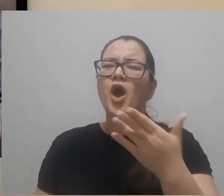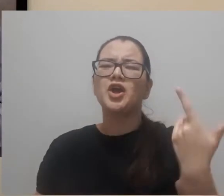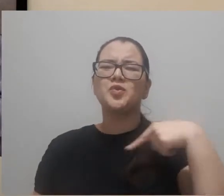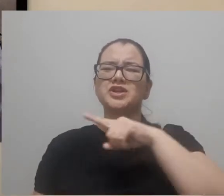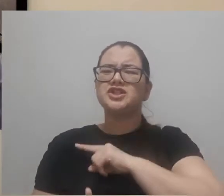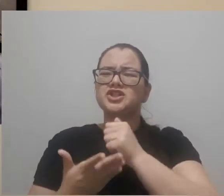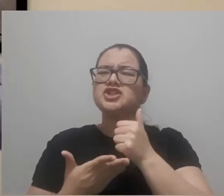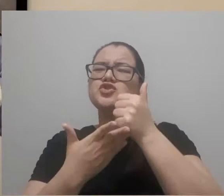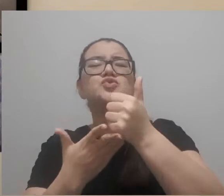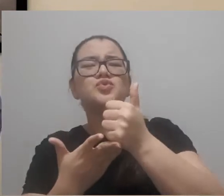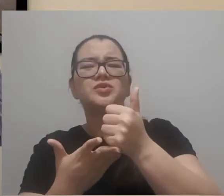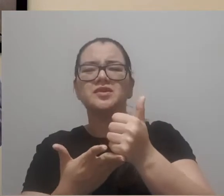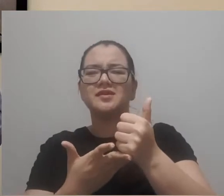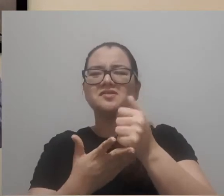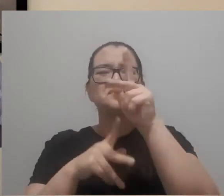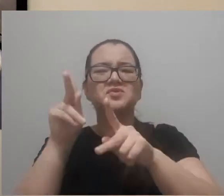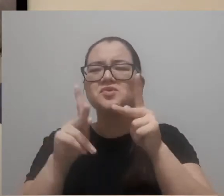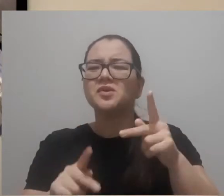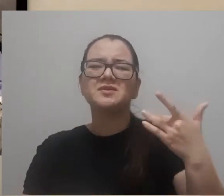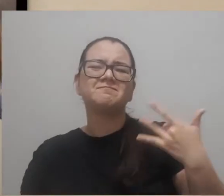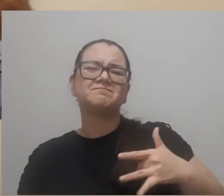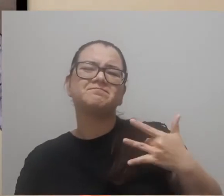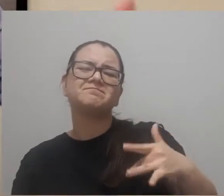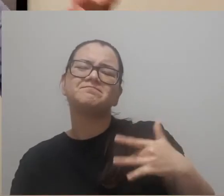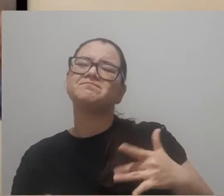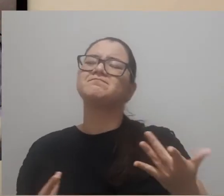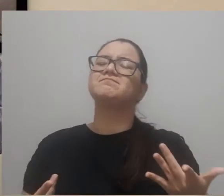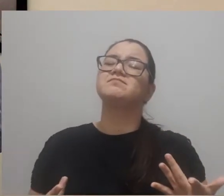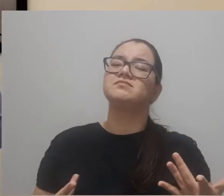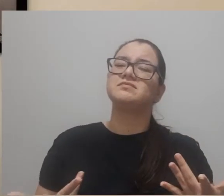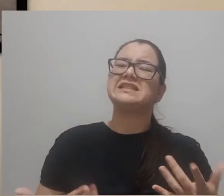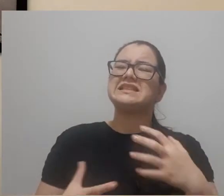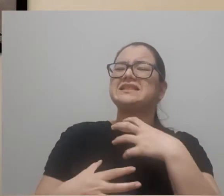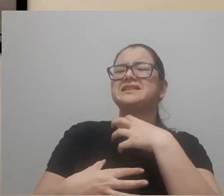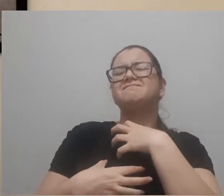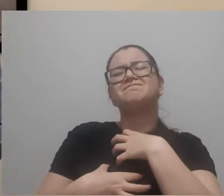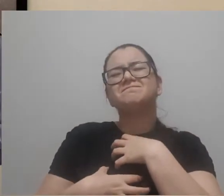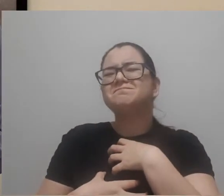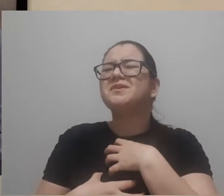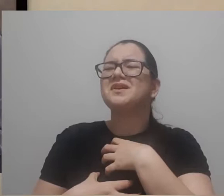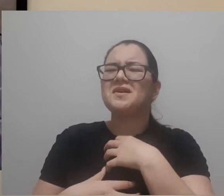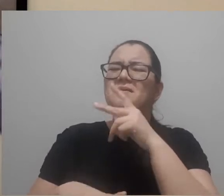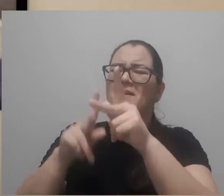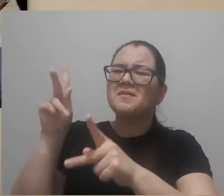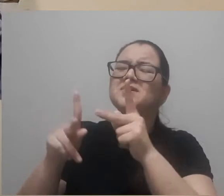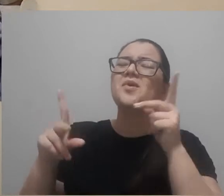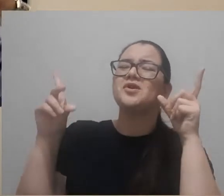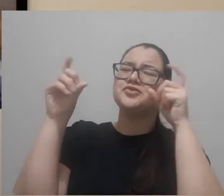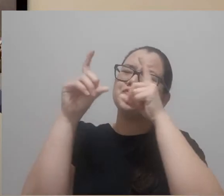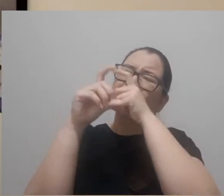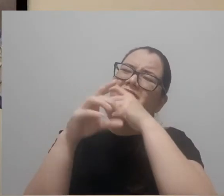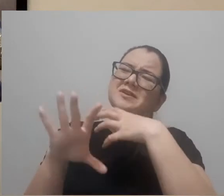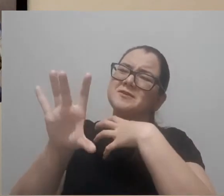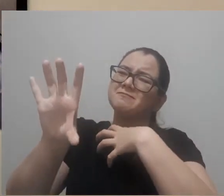estamos sensibilizados com uma pessoa que passa por situação difícil, seja